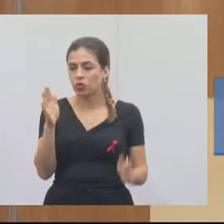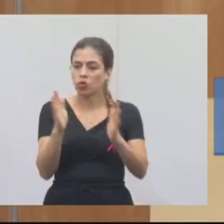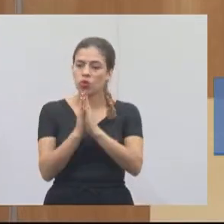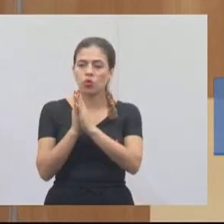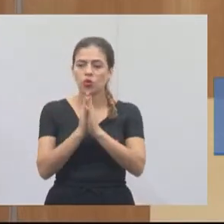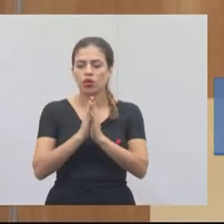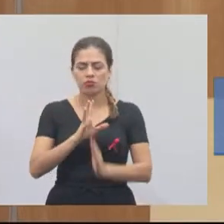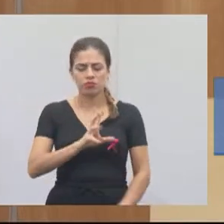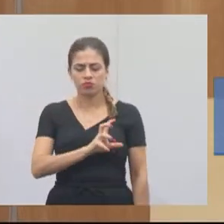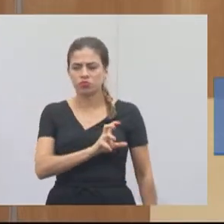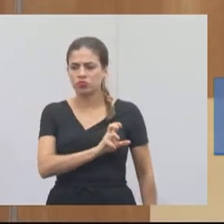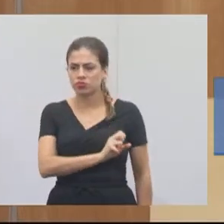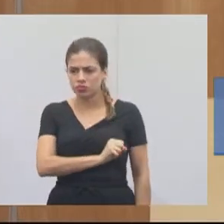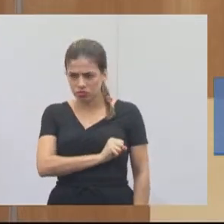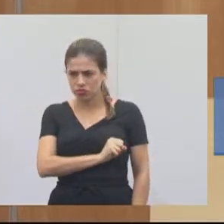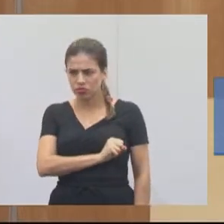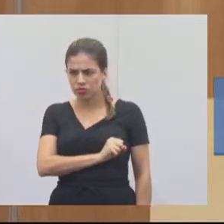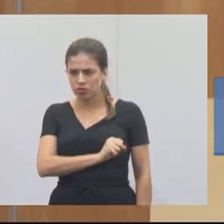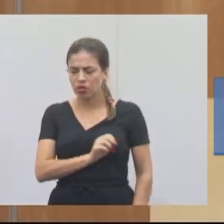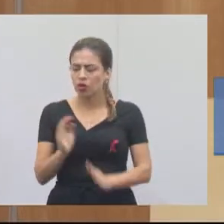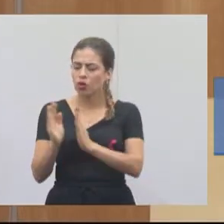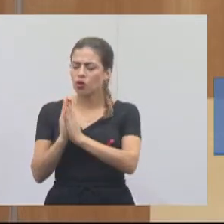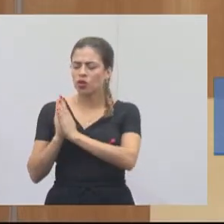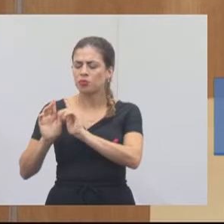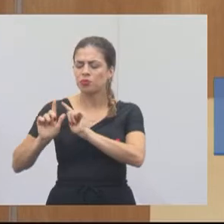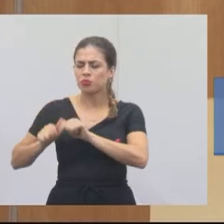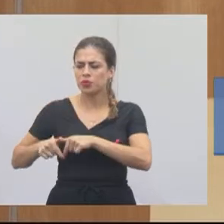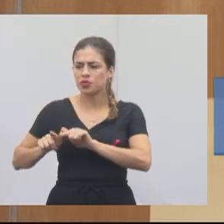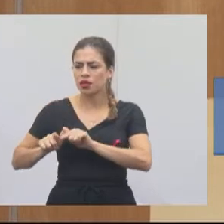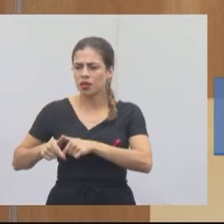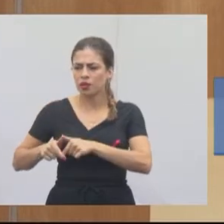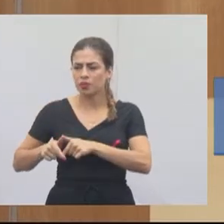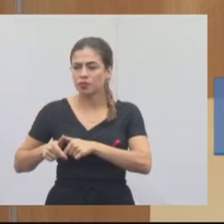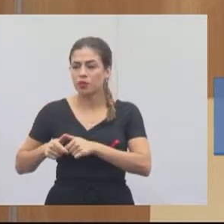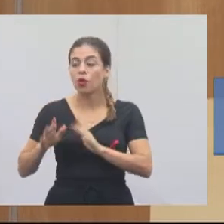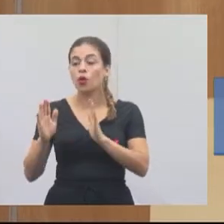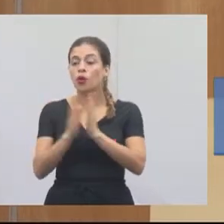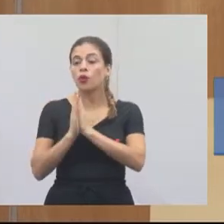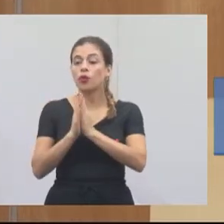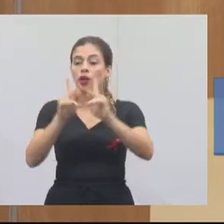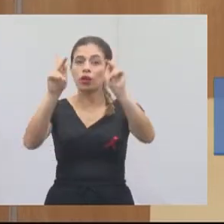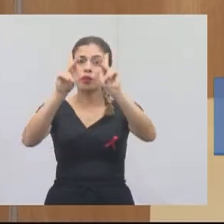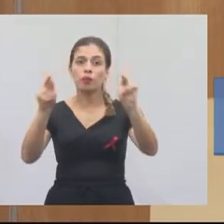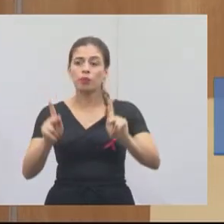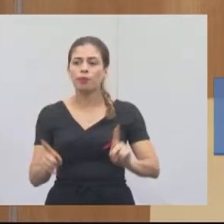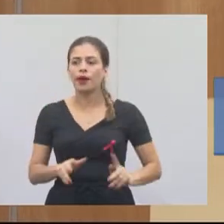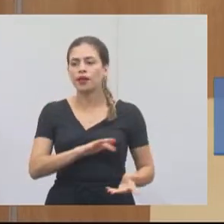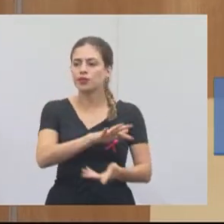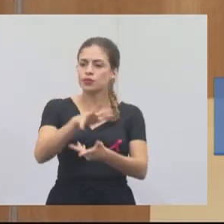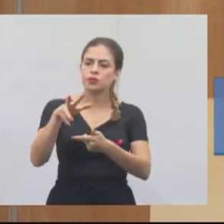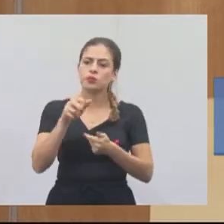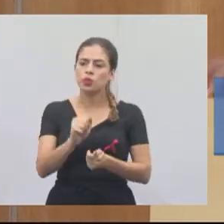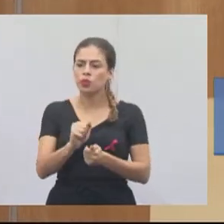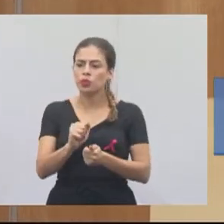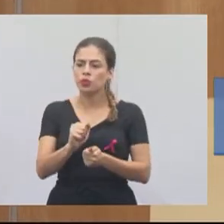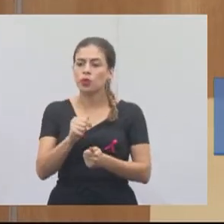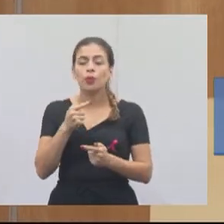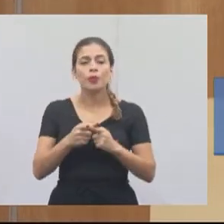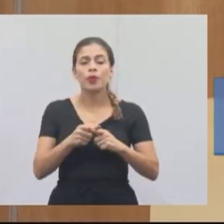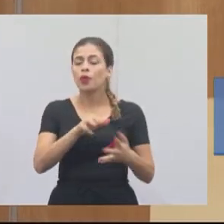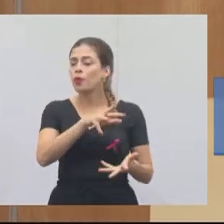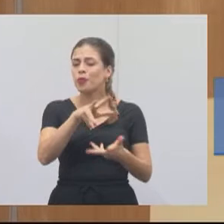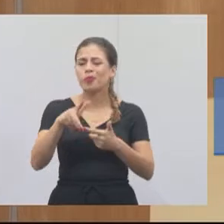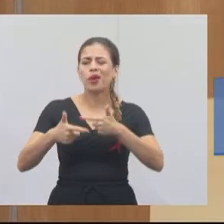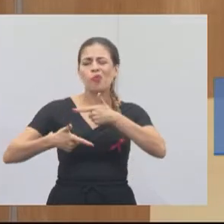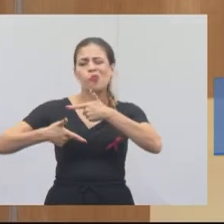pela Palestina, oremos por Israel, oremos pela paz deste mundo, porque o mundo está